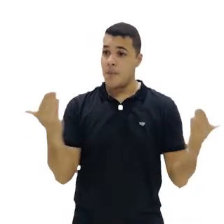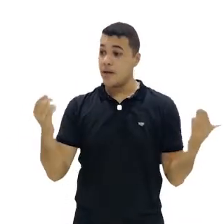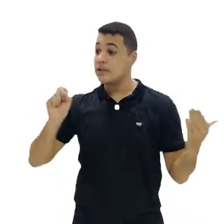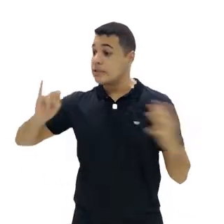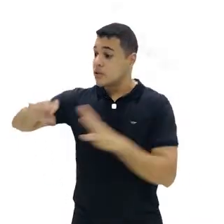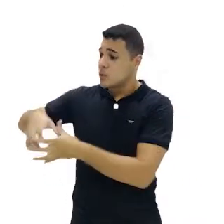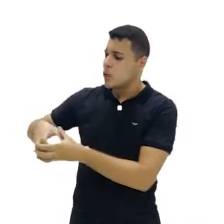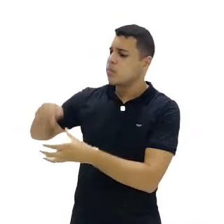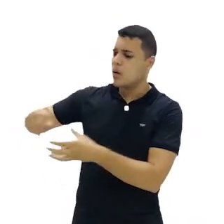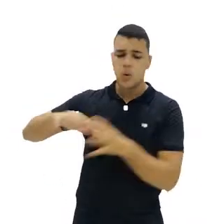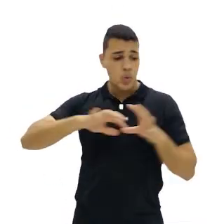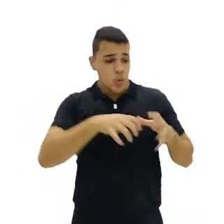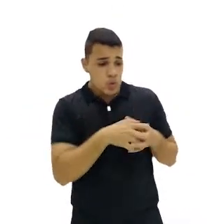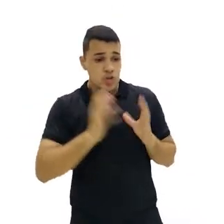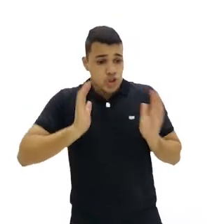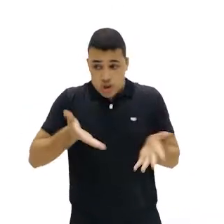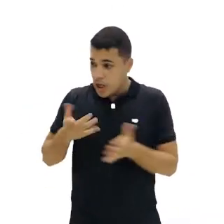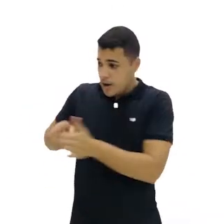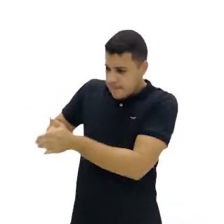não expostos.